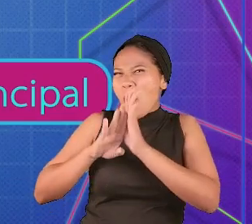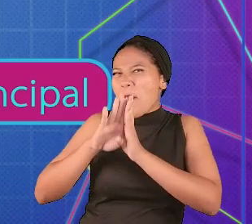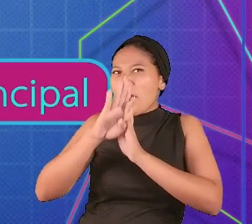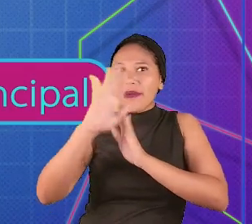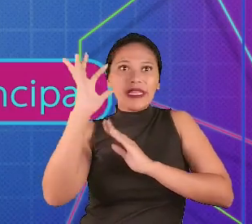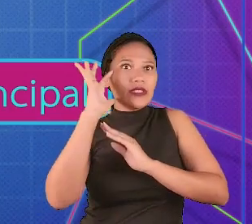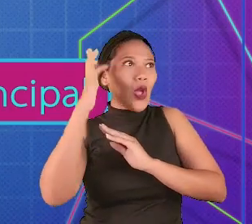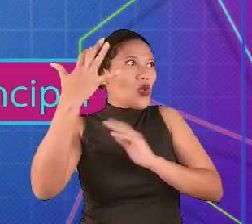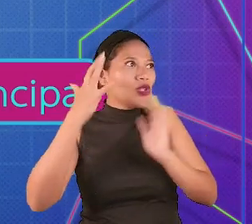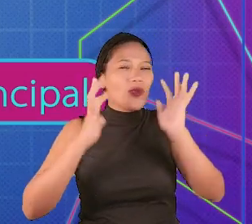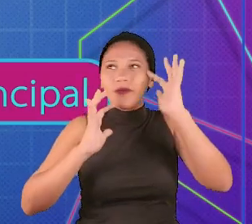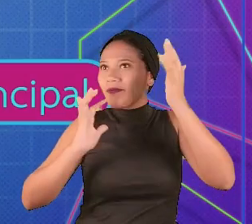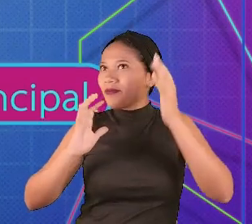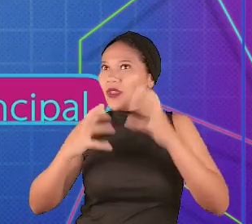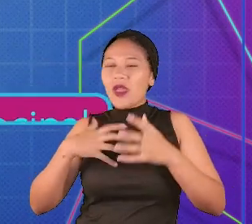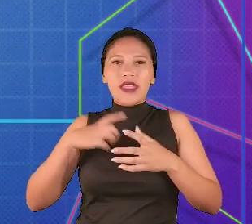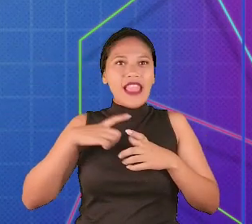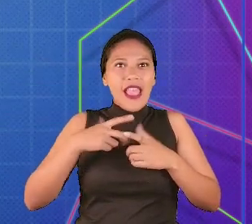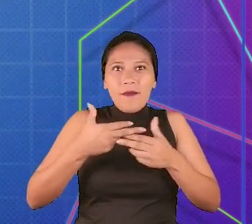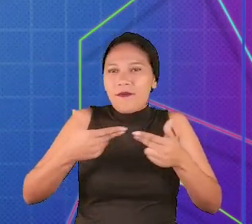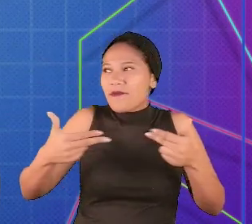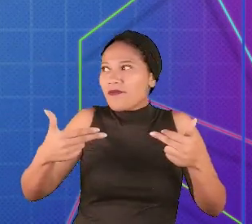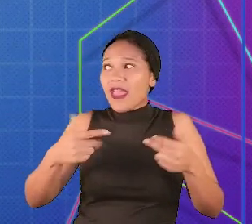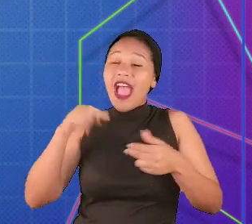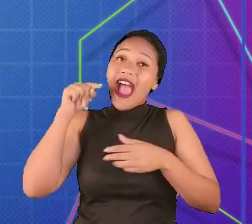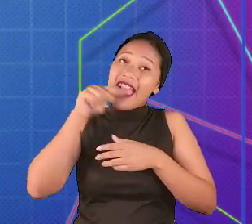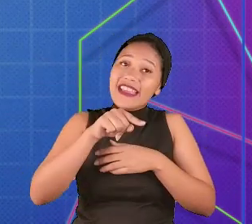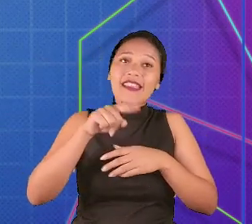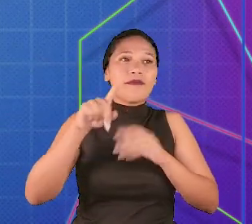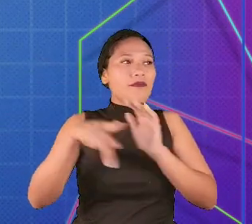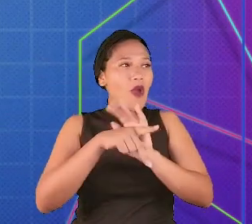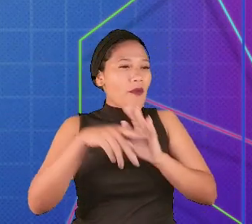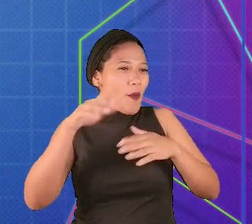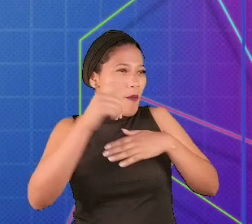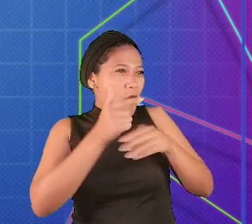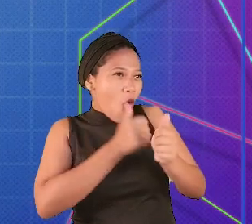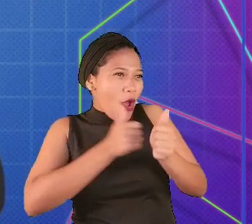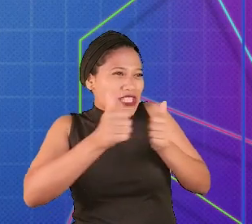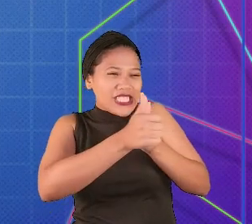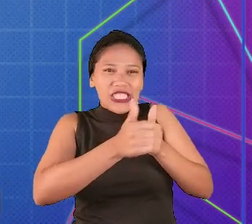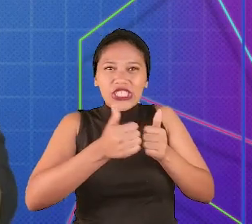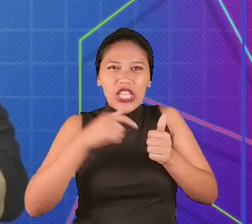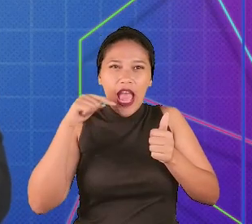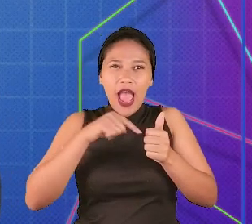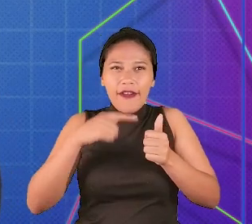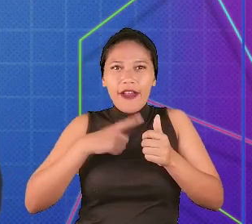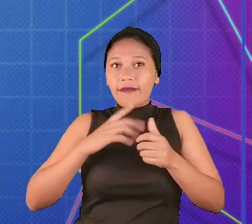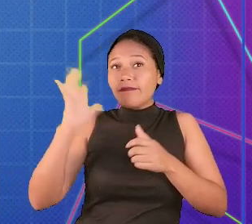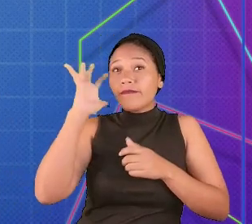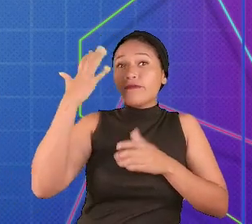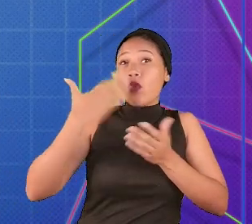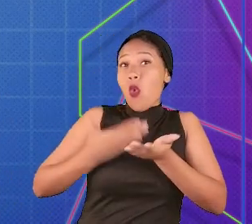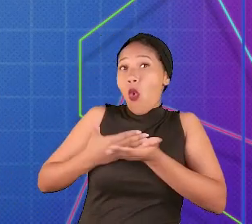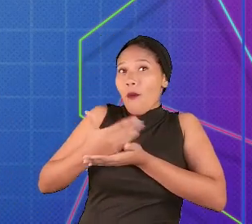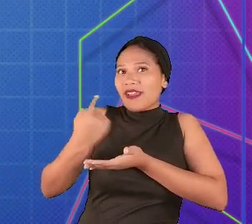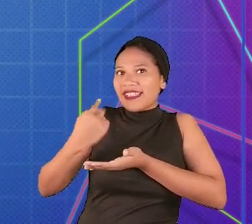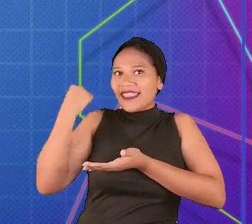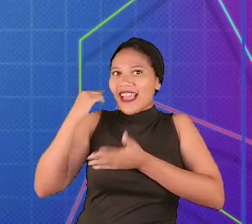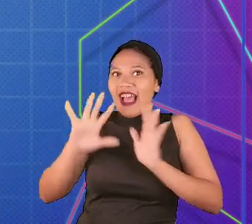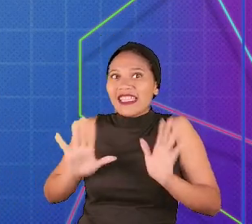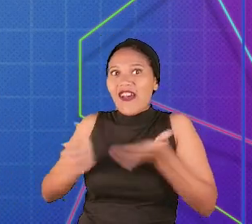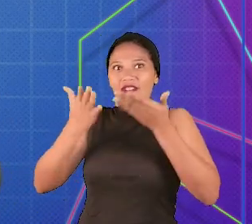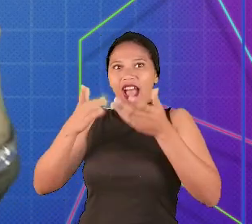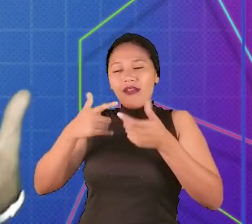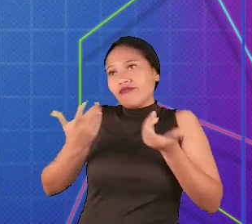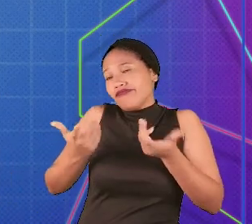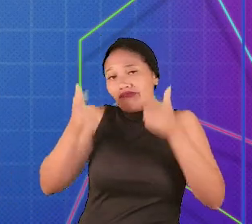a resolução de todo o conflito principal. É aqui que o protagonista vai resolver aquele problema do início e salvar o